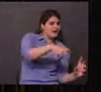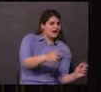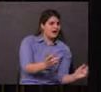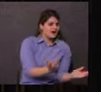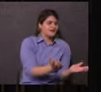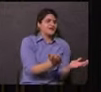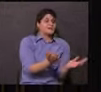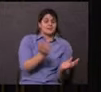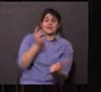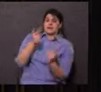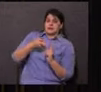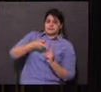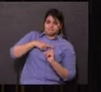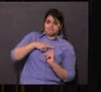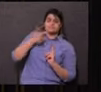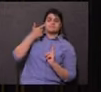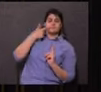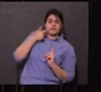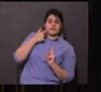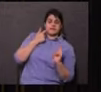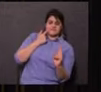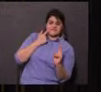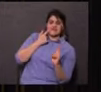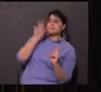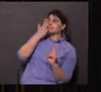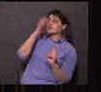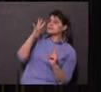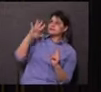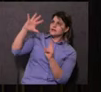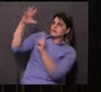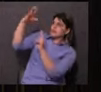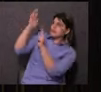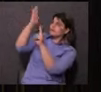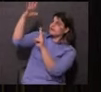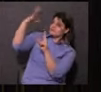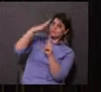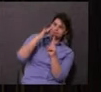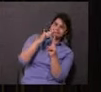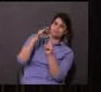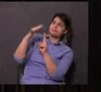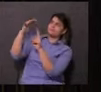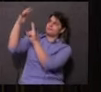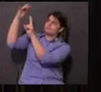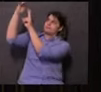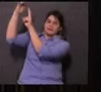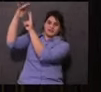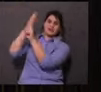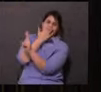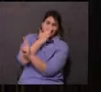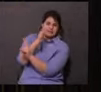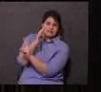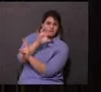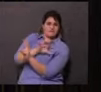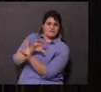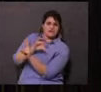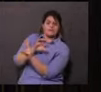e o Francisco pareciam estar na parte dessa luz que se elevava para o céu, e